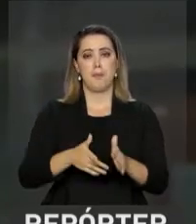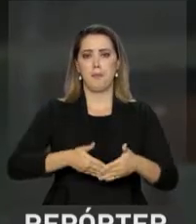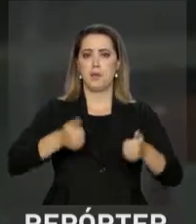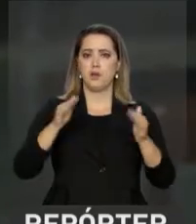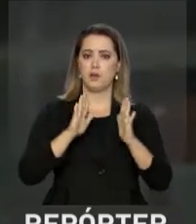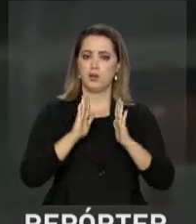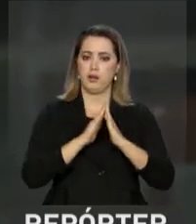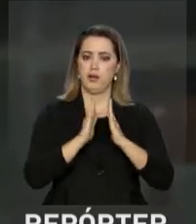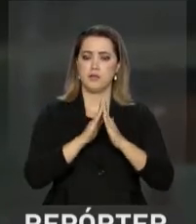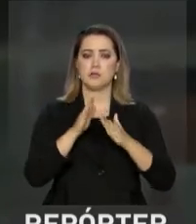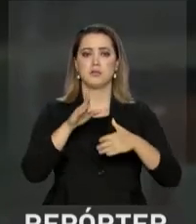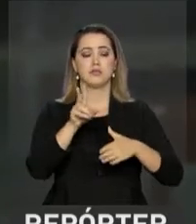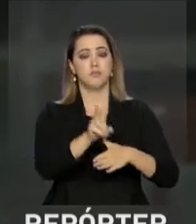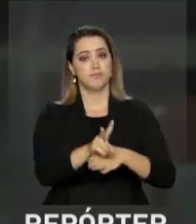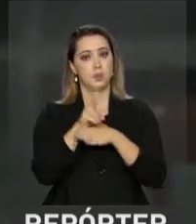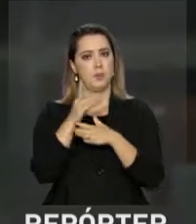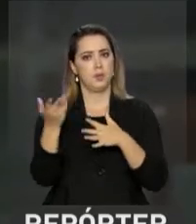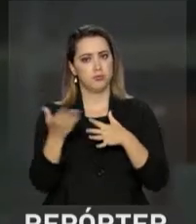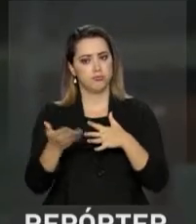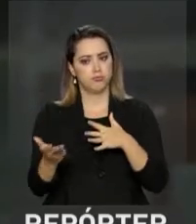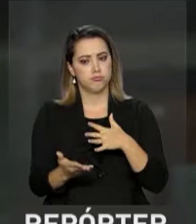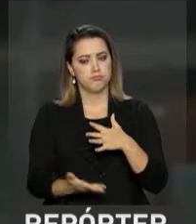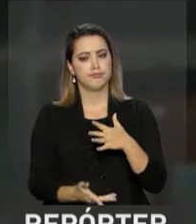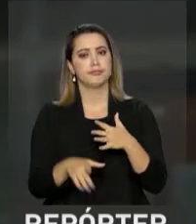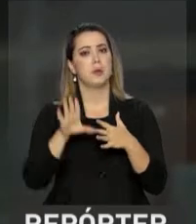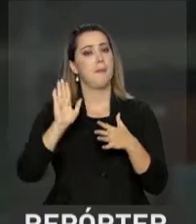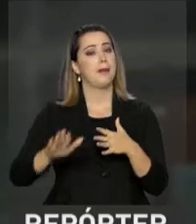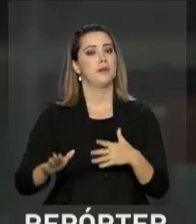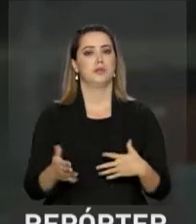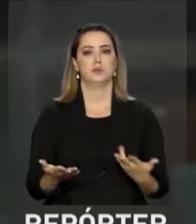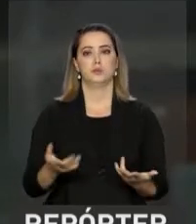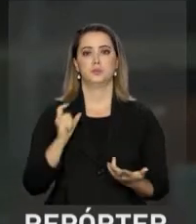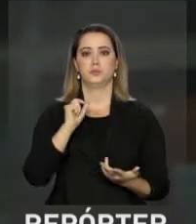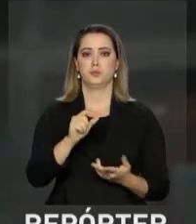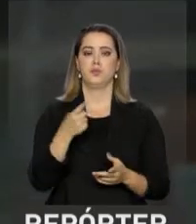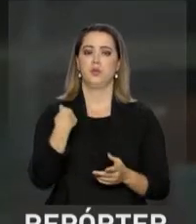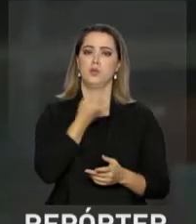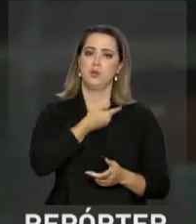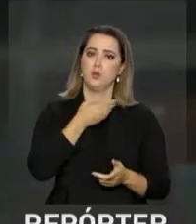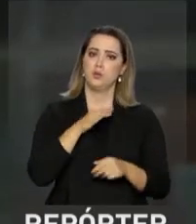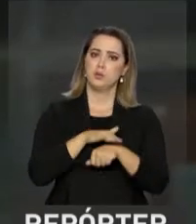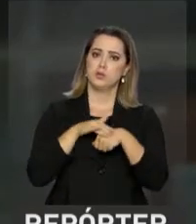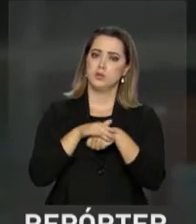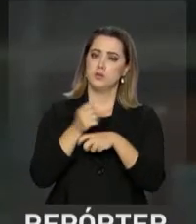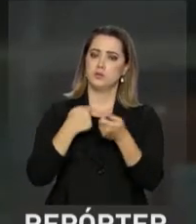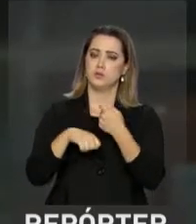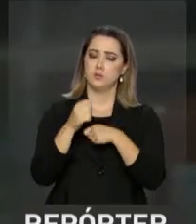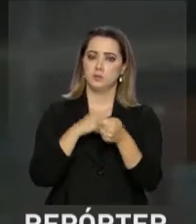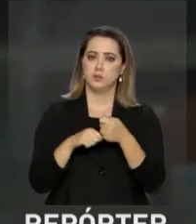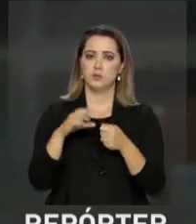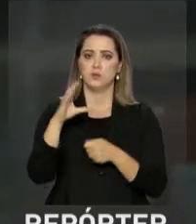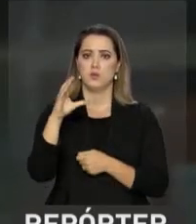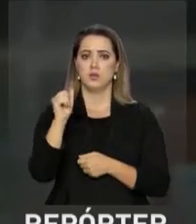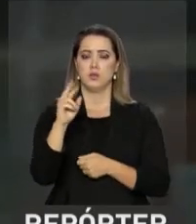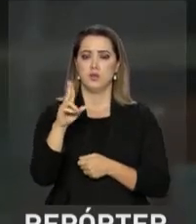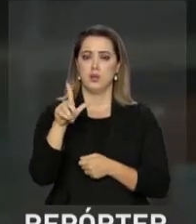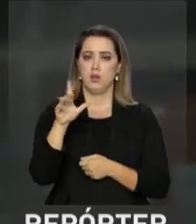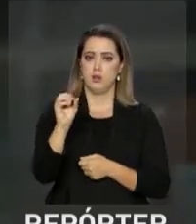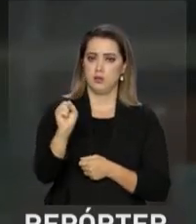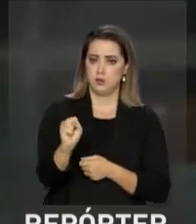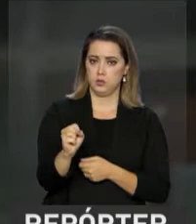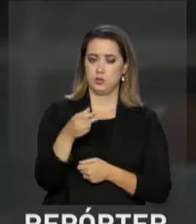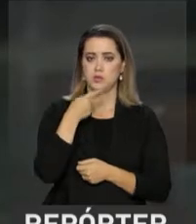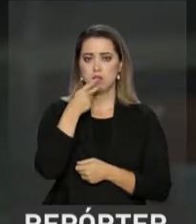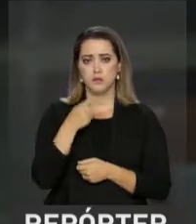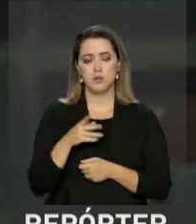imobiliário mais barato ou mais cedo nós conversamos com o economista e ex diretor do banco central carlos eduardo de freitas que